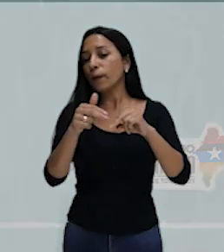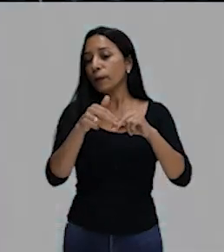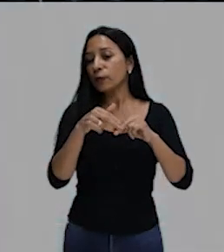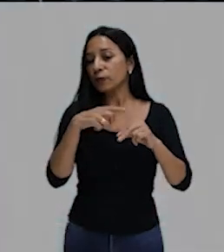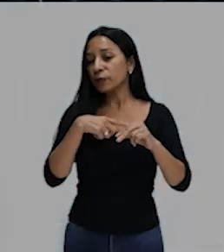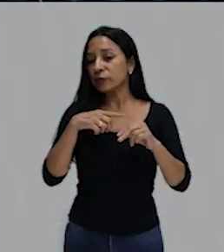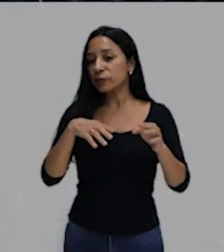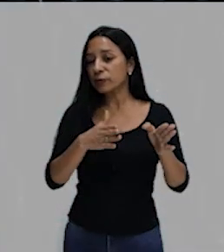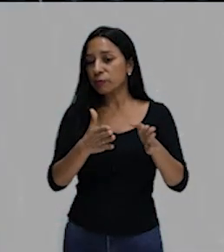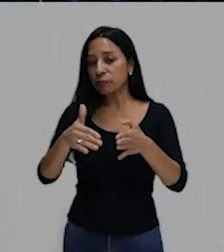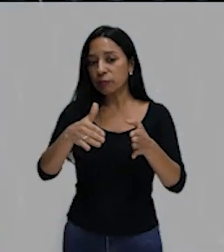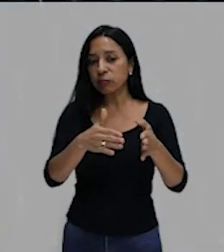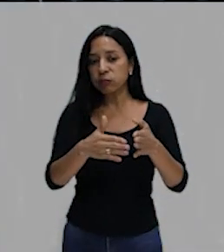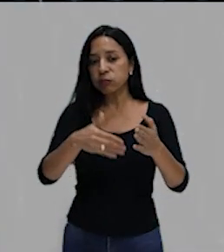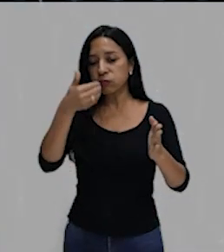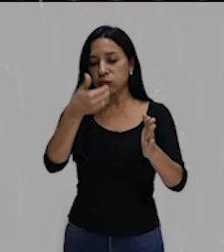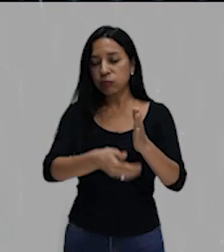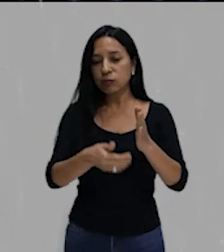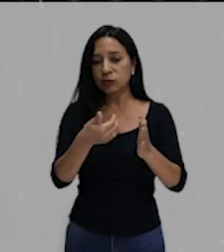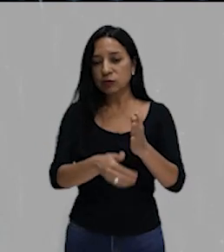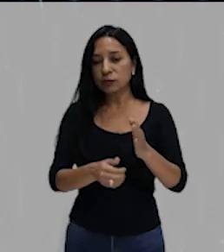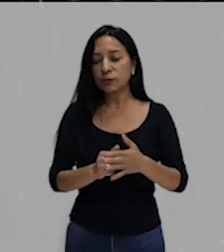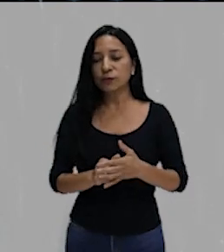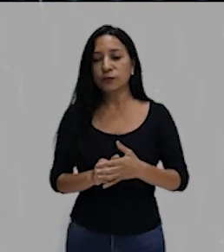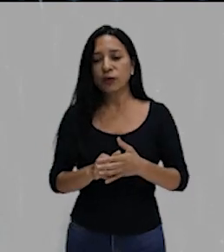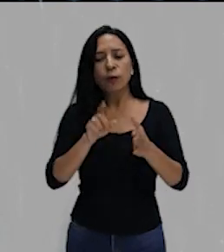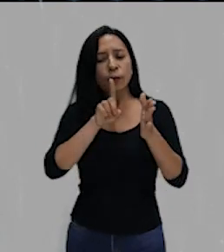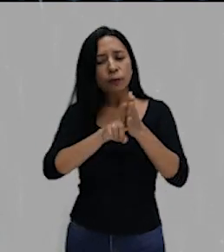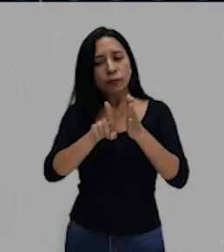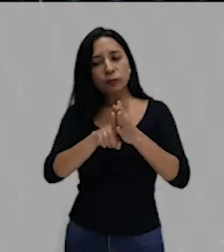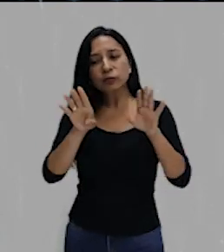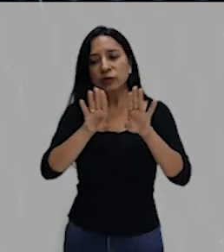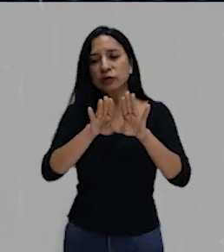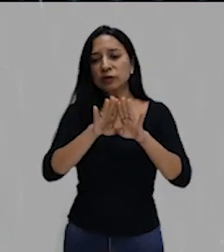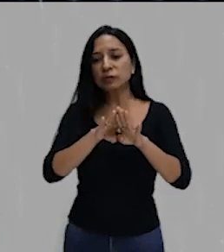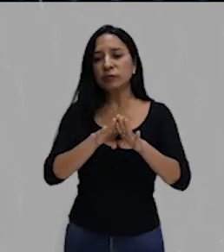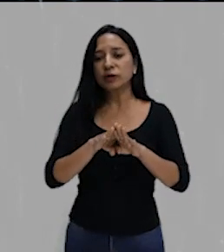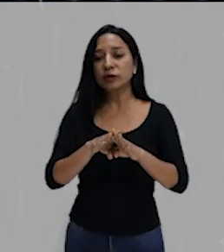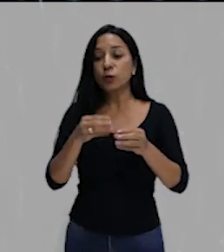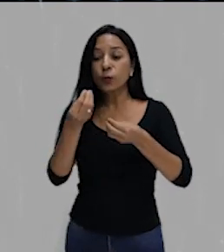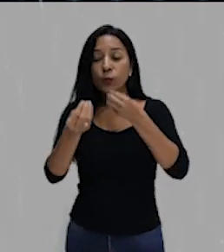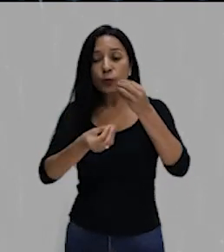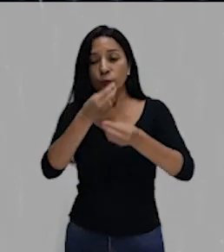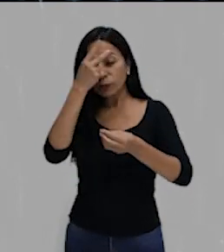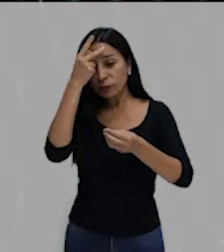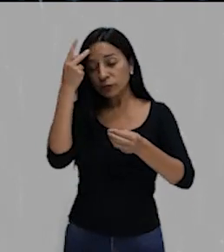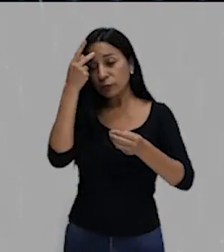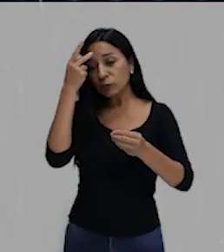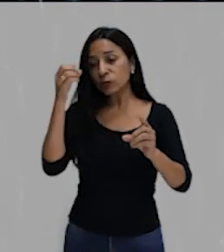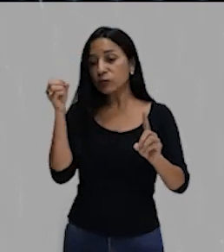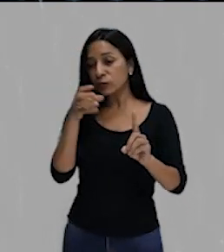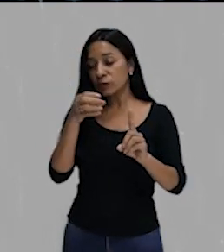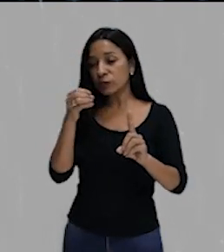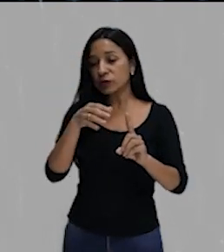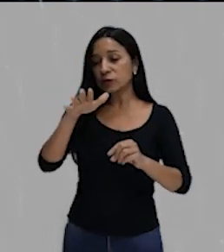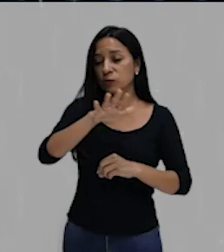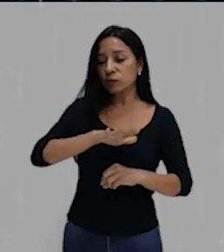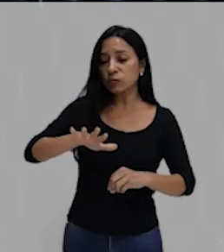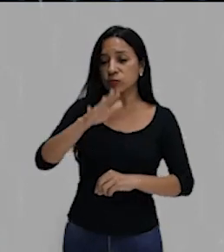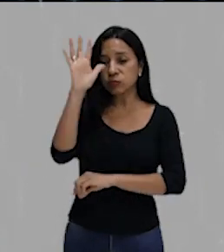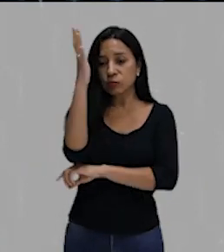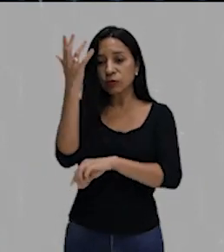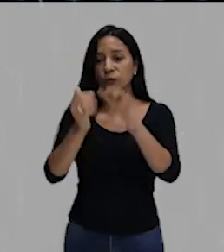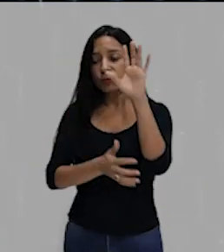que a maneira como nós, seres humanos, atuamos sobre o meio ambiente está nos